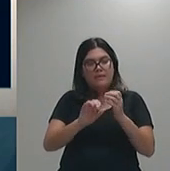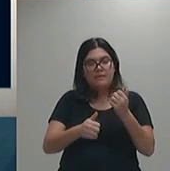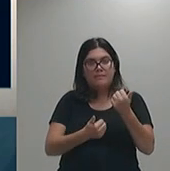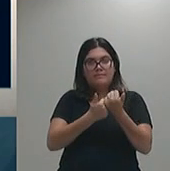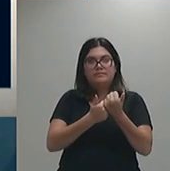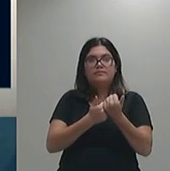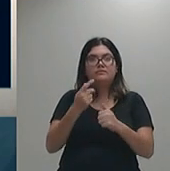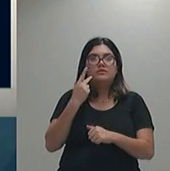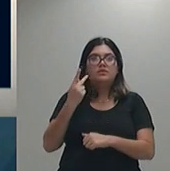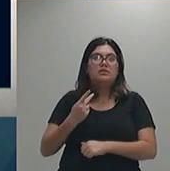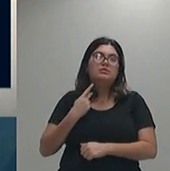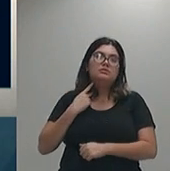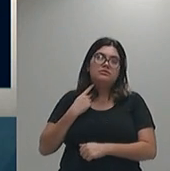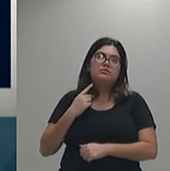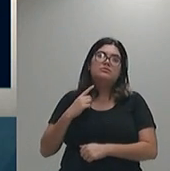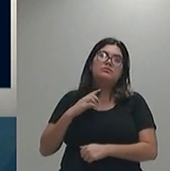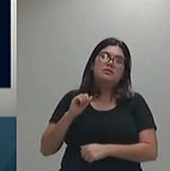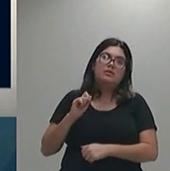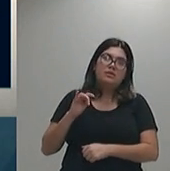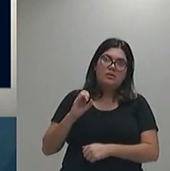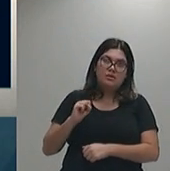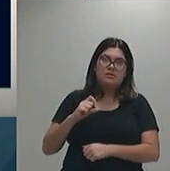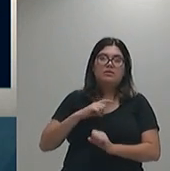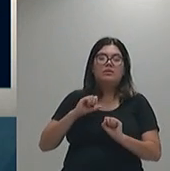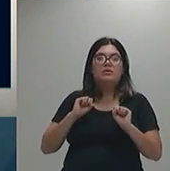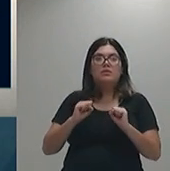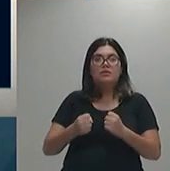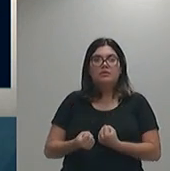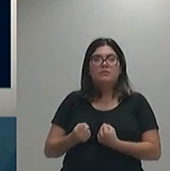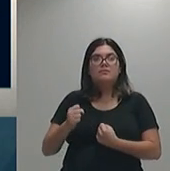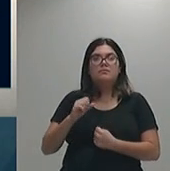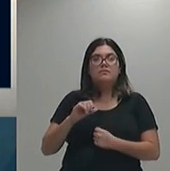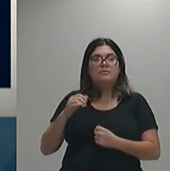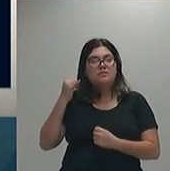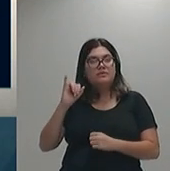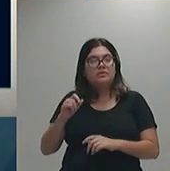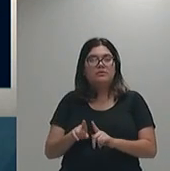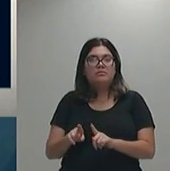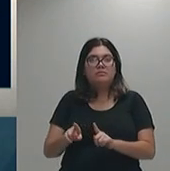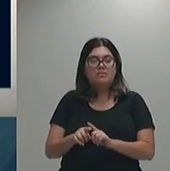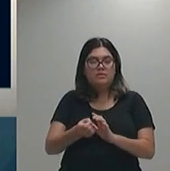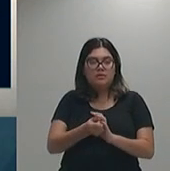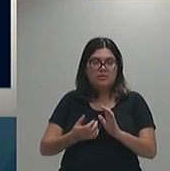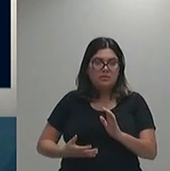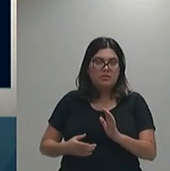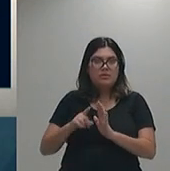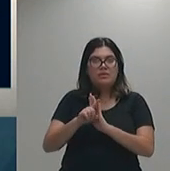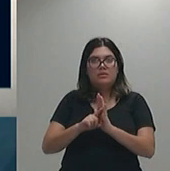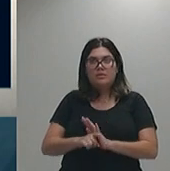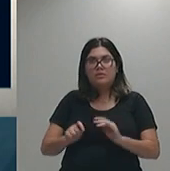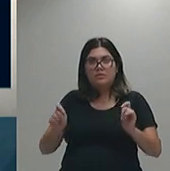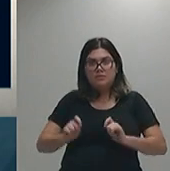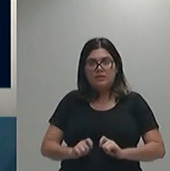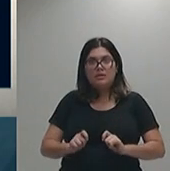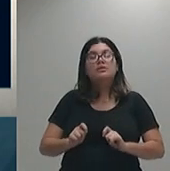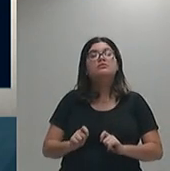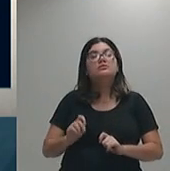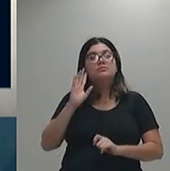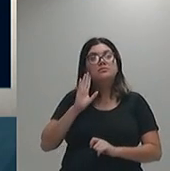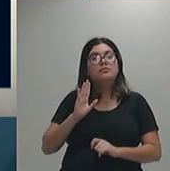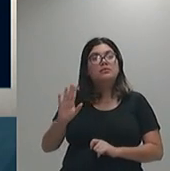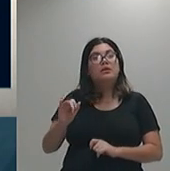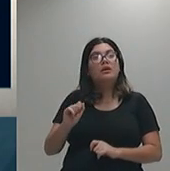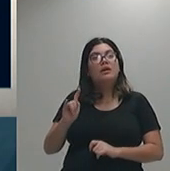escrito nos autos que sustentou a prevenção e anterioridade como critério de fixação de competência sobretudo porque o ato não se